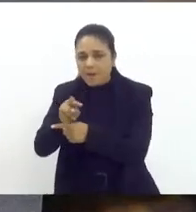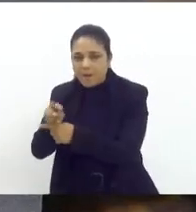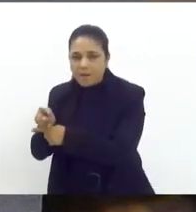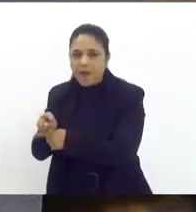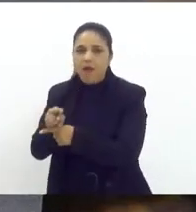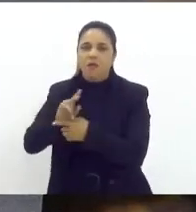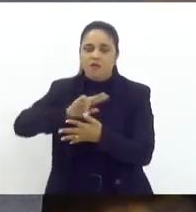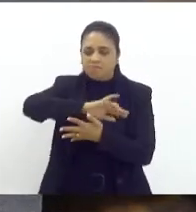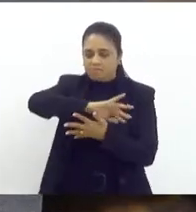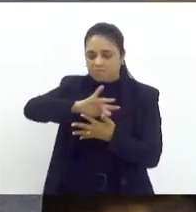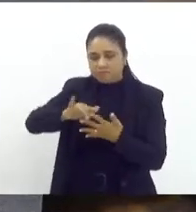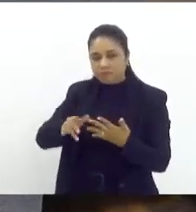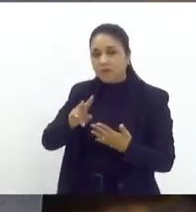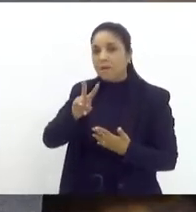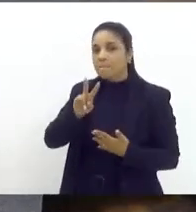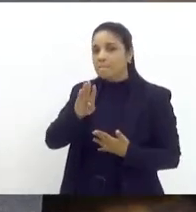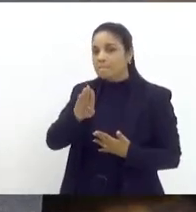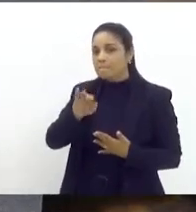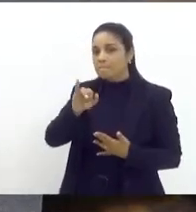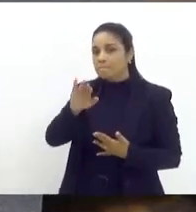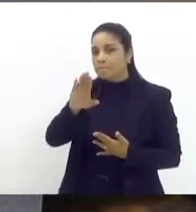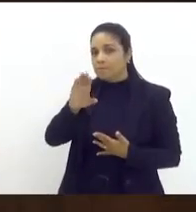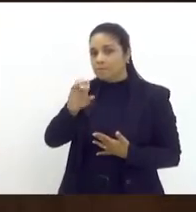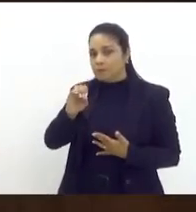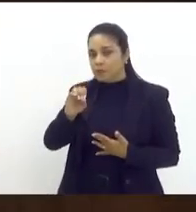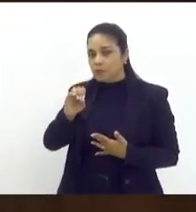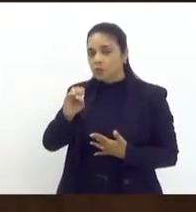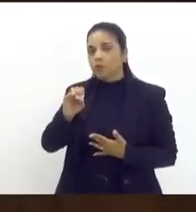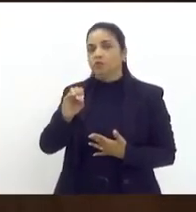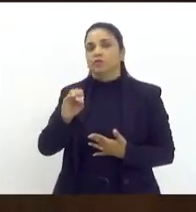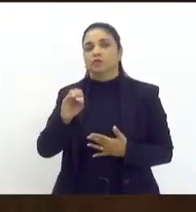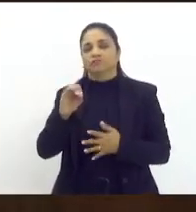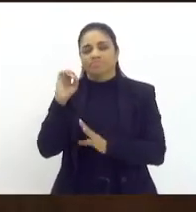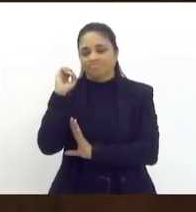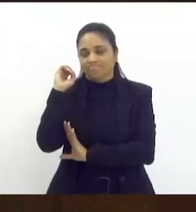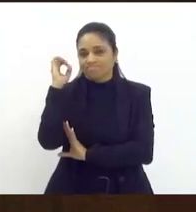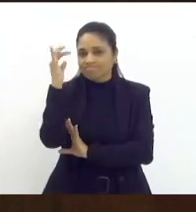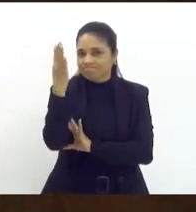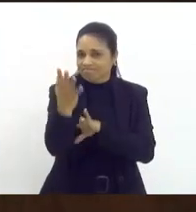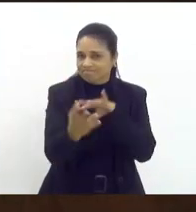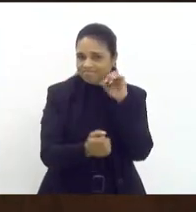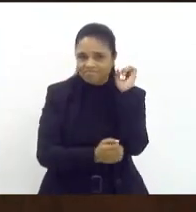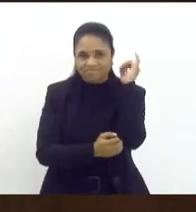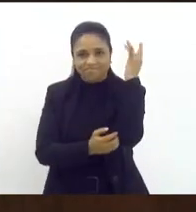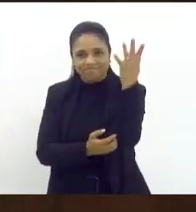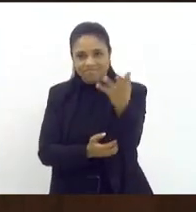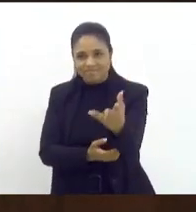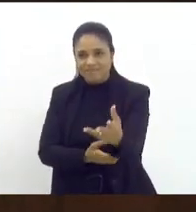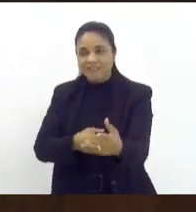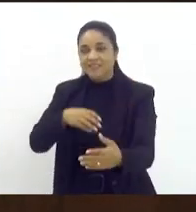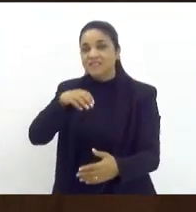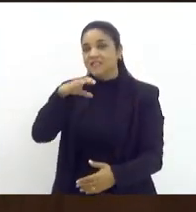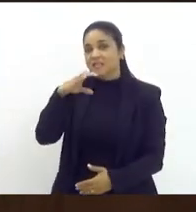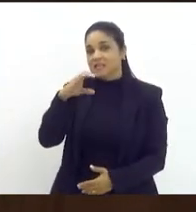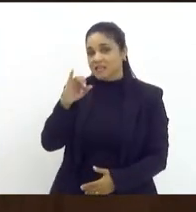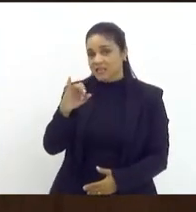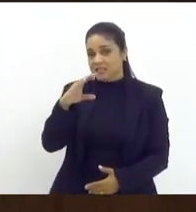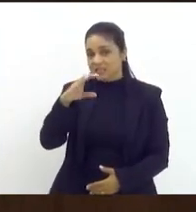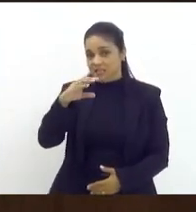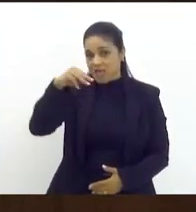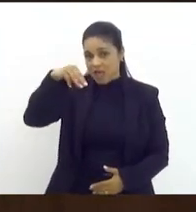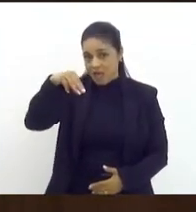então a gente está falando também de Educação Ambiental de ICMS verde que arrecada mais